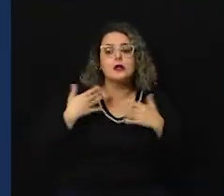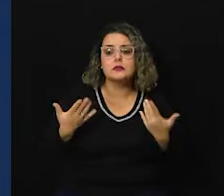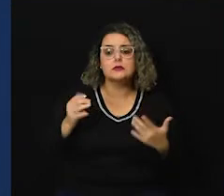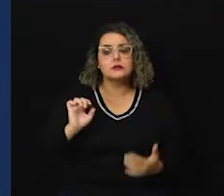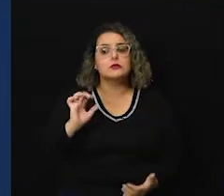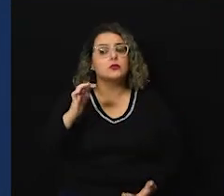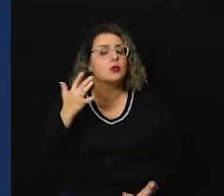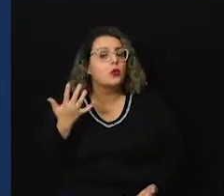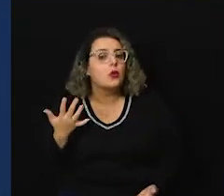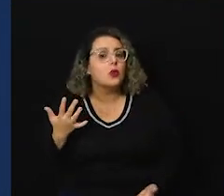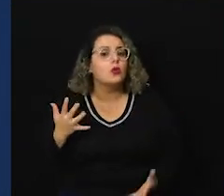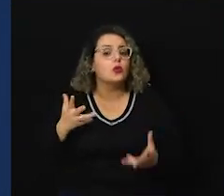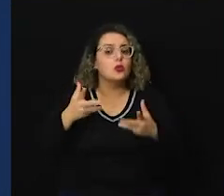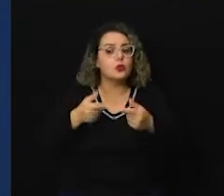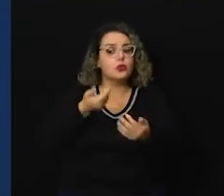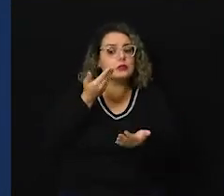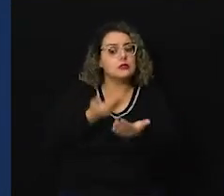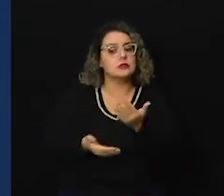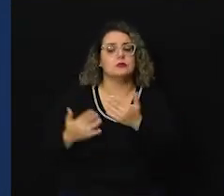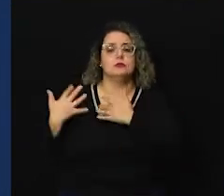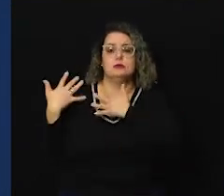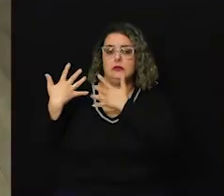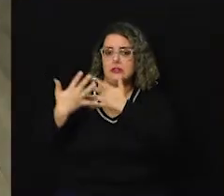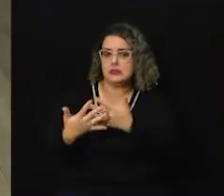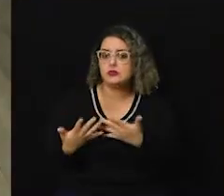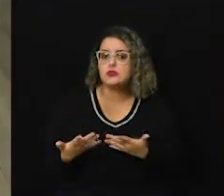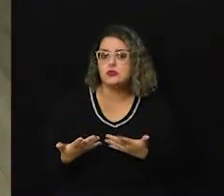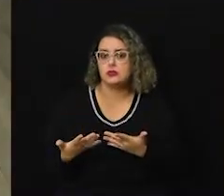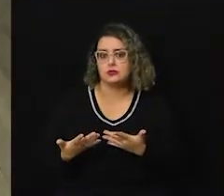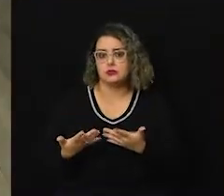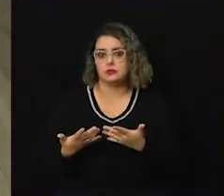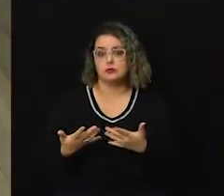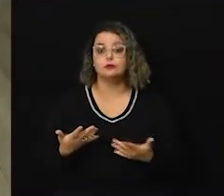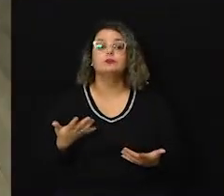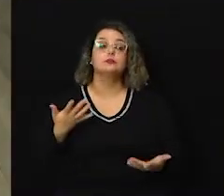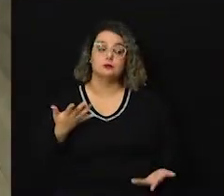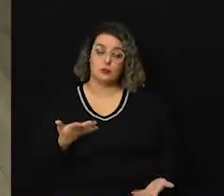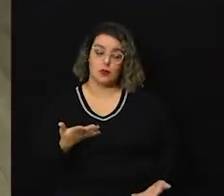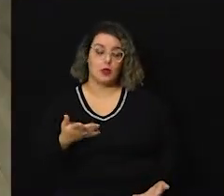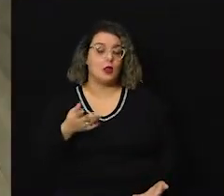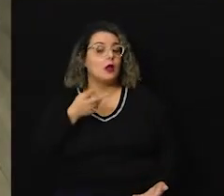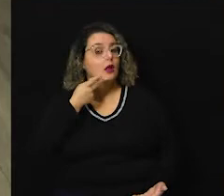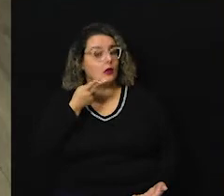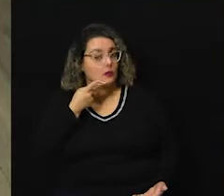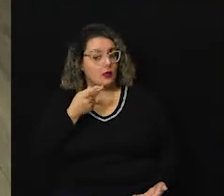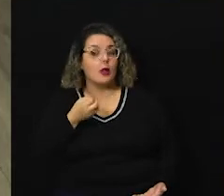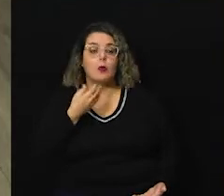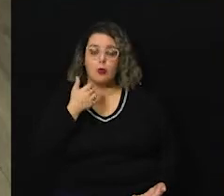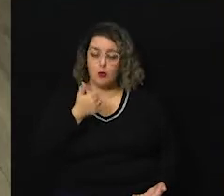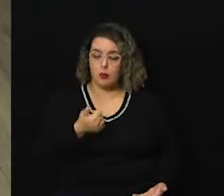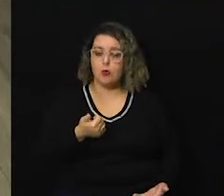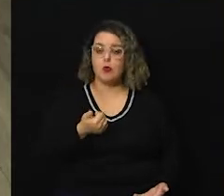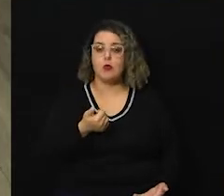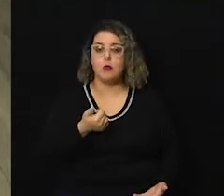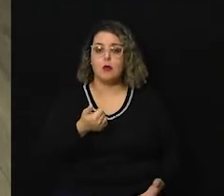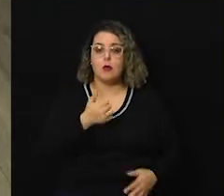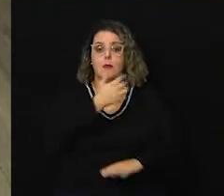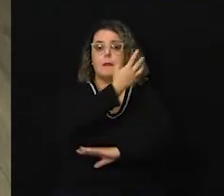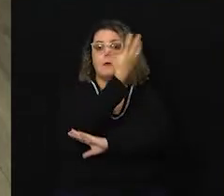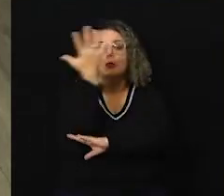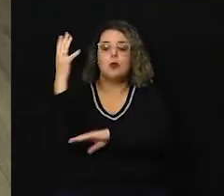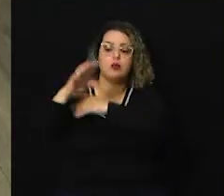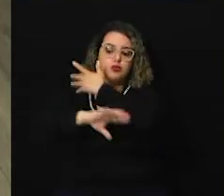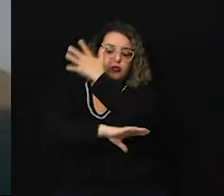Mariana que vem causando toda essa perda nos últimos anos O legal é ótimo a gente falar sobre isso porque a dinâmica de